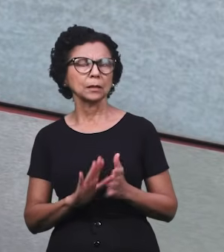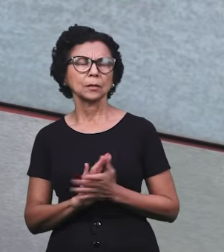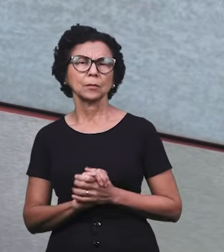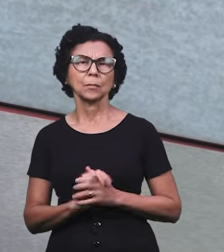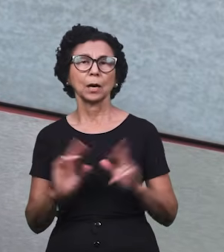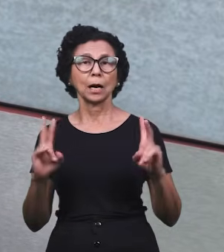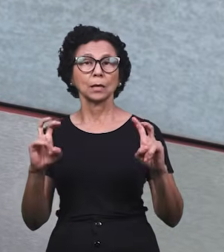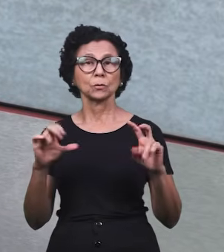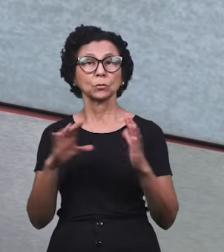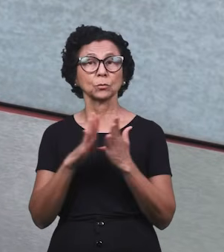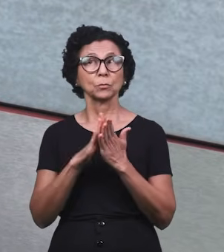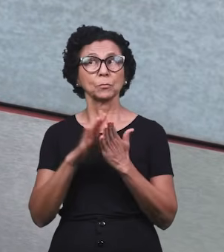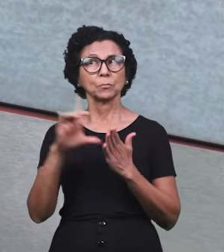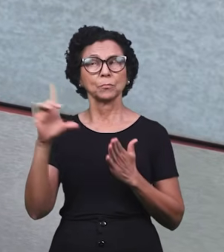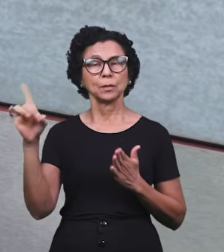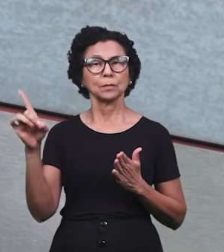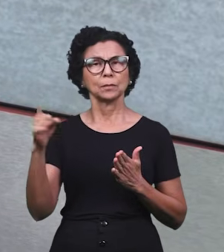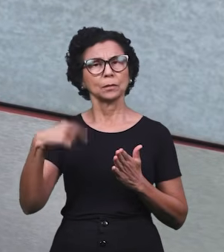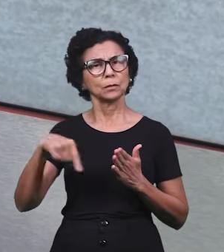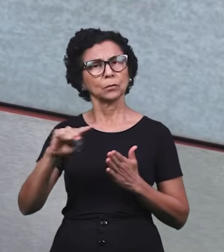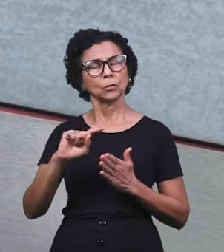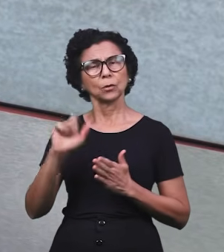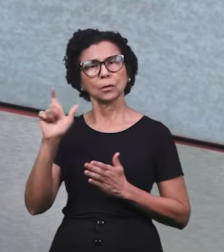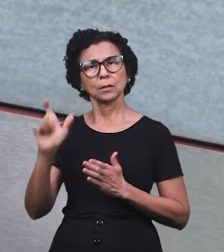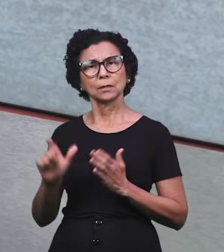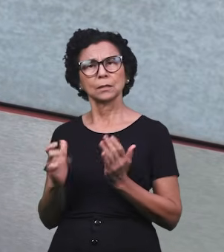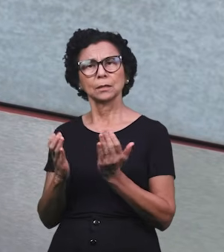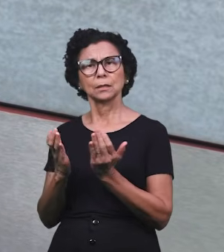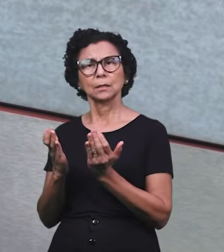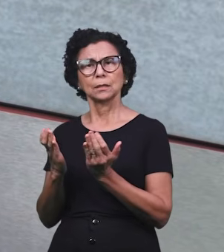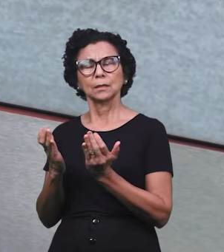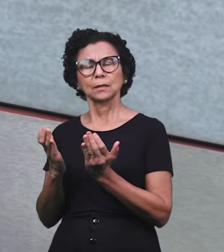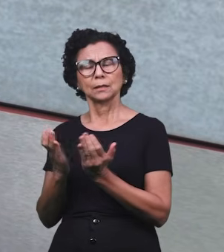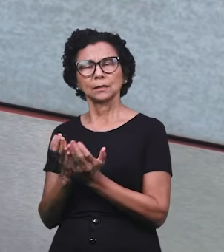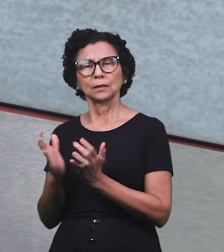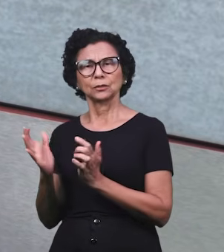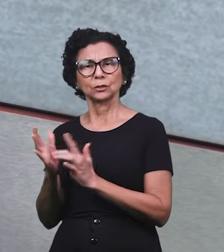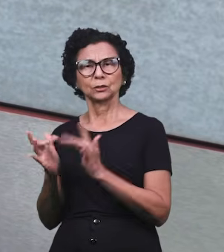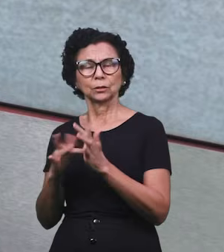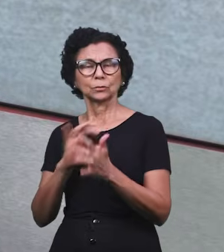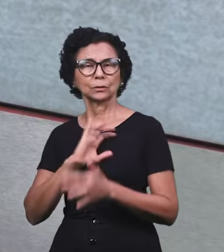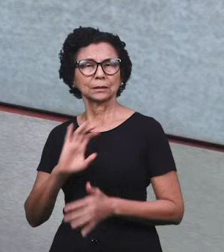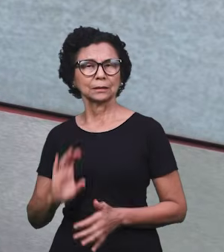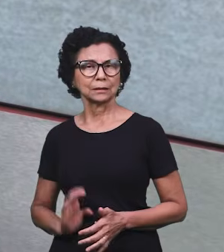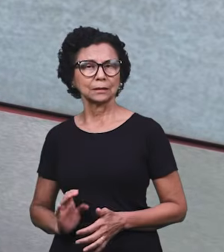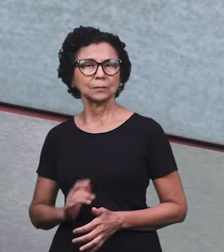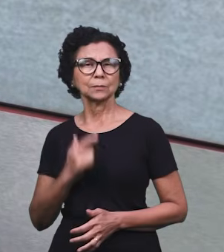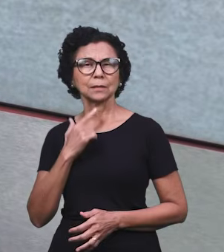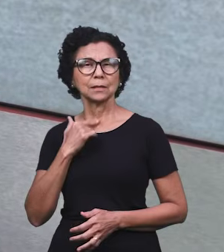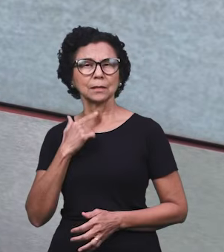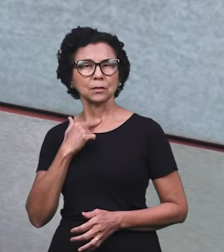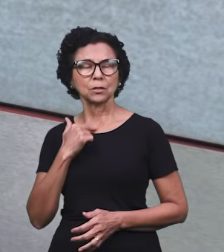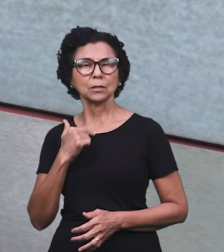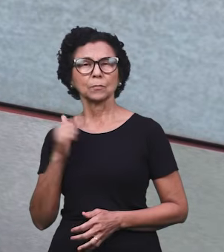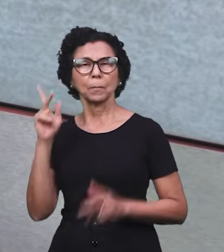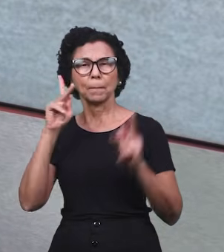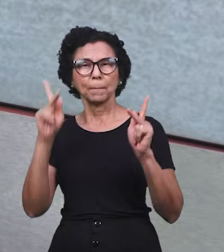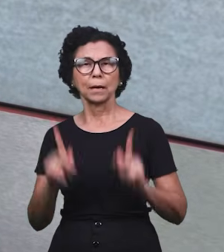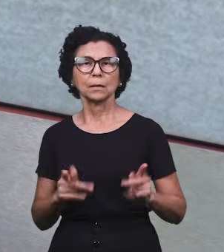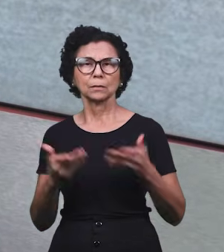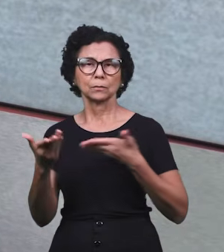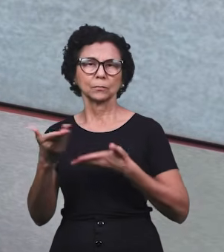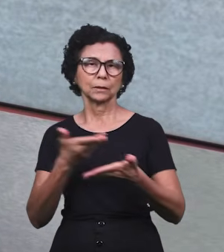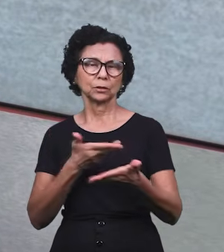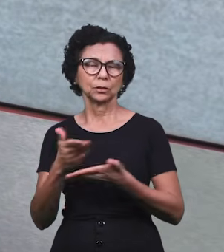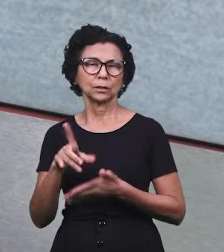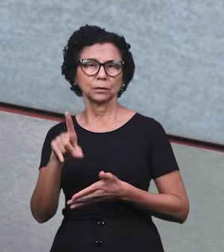sobre a Bíblia. E nós, como crentes em Jesus Cristo, temos uma alegria muito grande em compartilhar essa paz que recebemos de Jesus Cristo no nosso